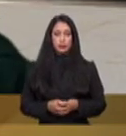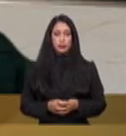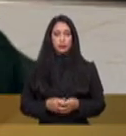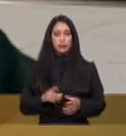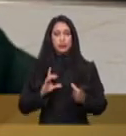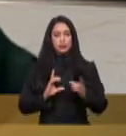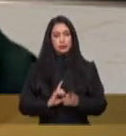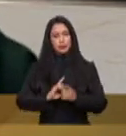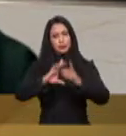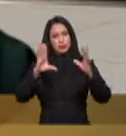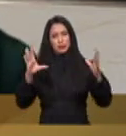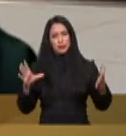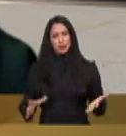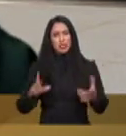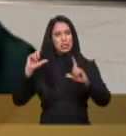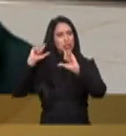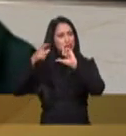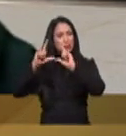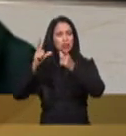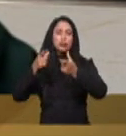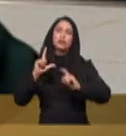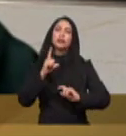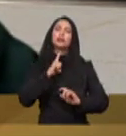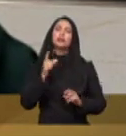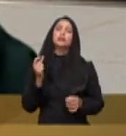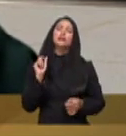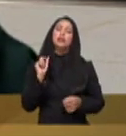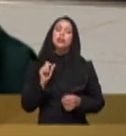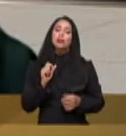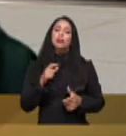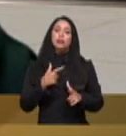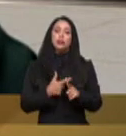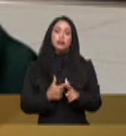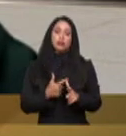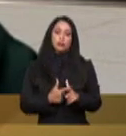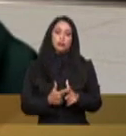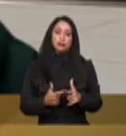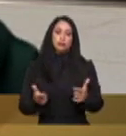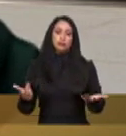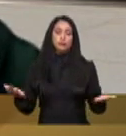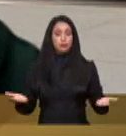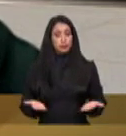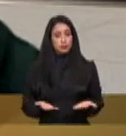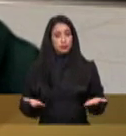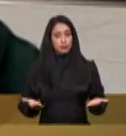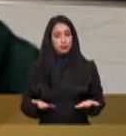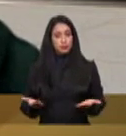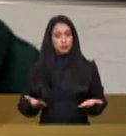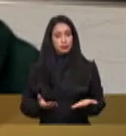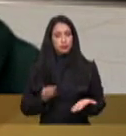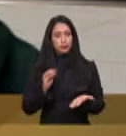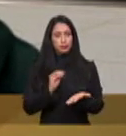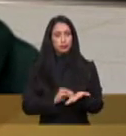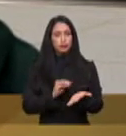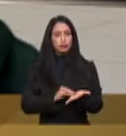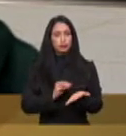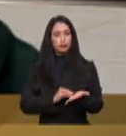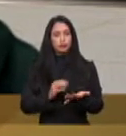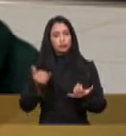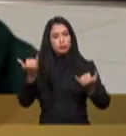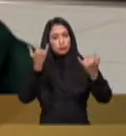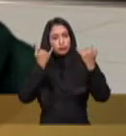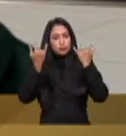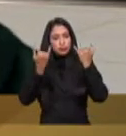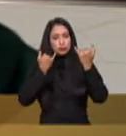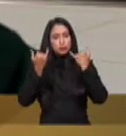tradicional democracia do mundo encontra-se fraturada, ainda hoje. E a desinformação é parte